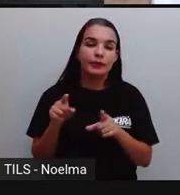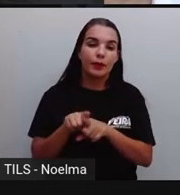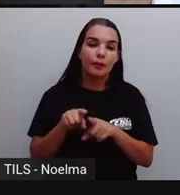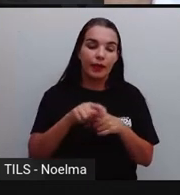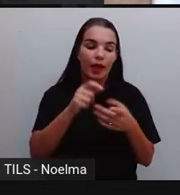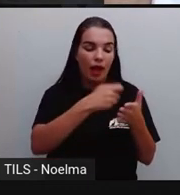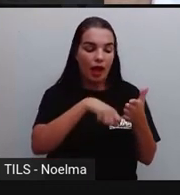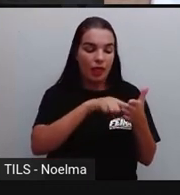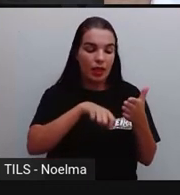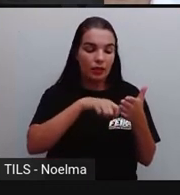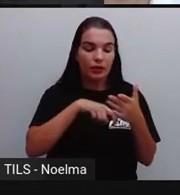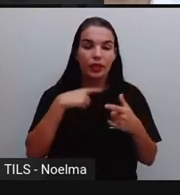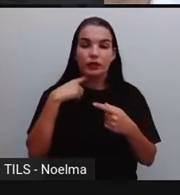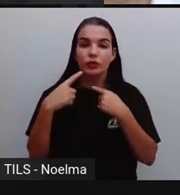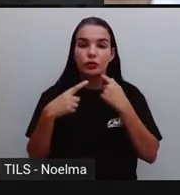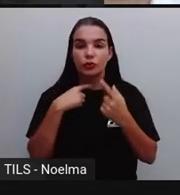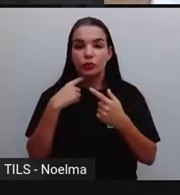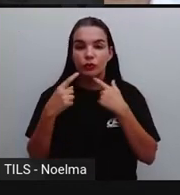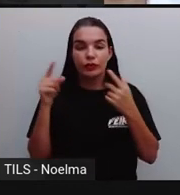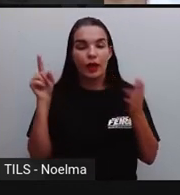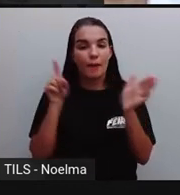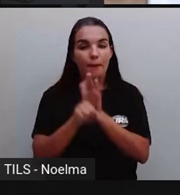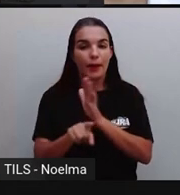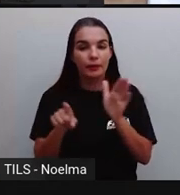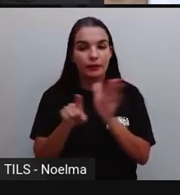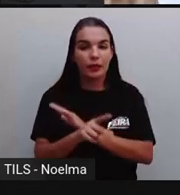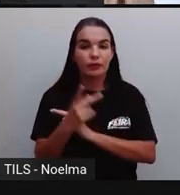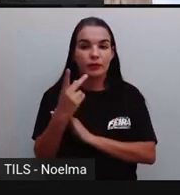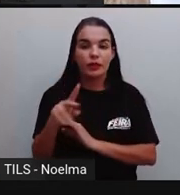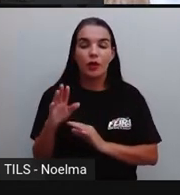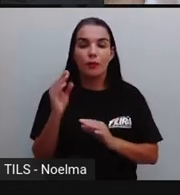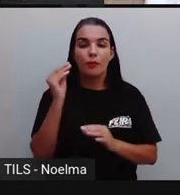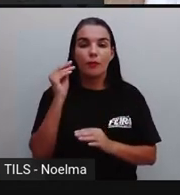anotar aí as suas dúvidas e perguntar ao seu professor, tá